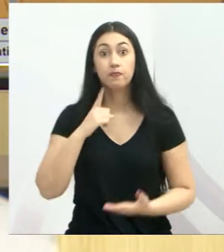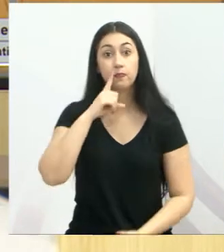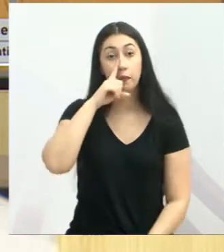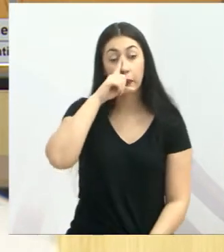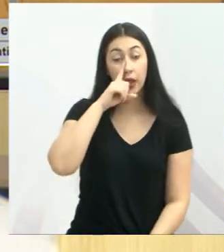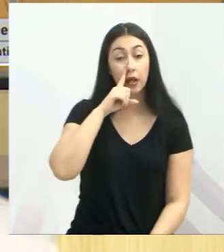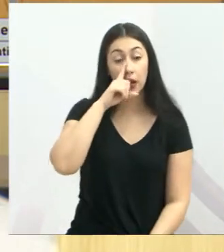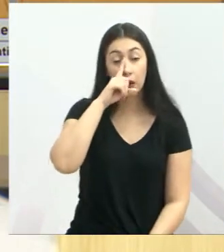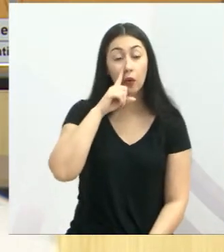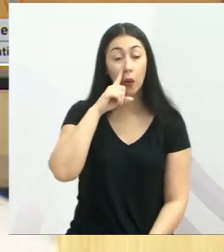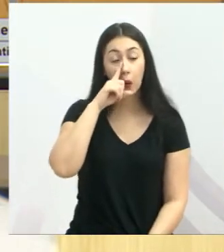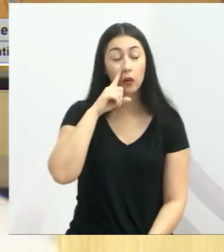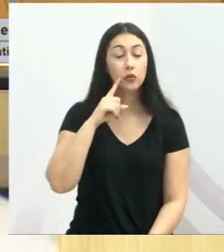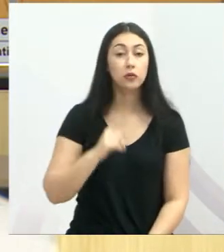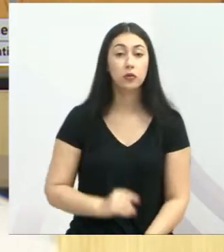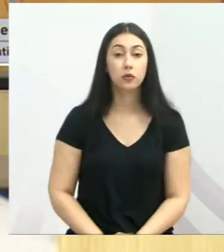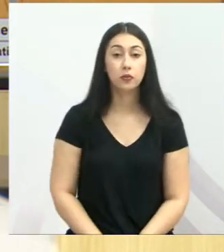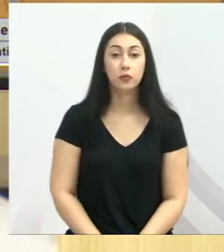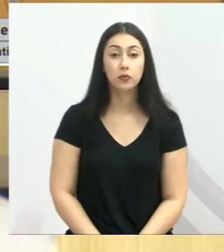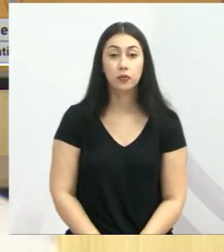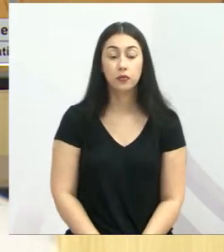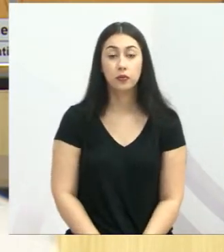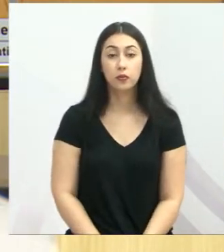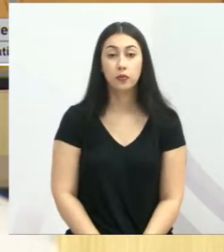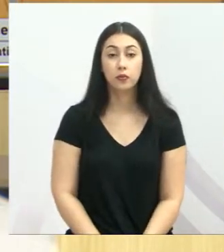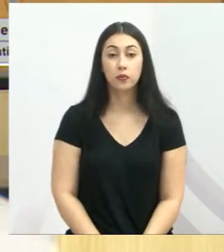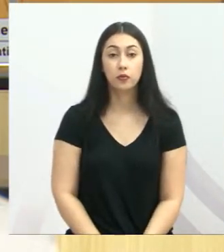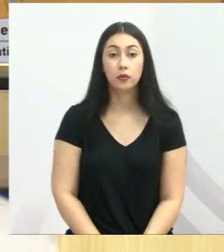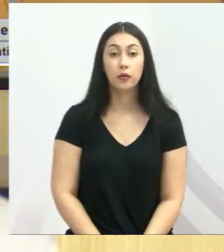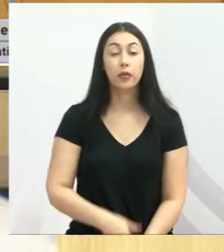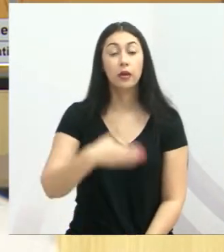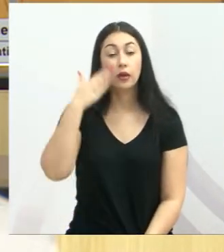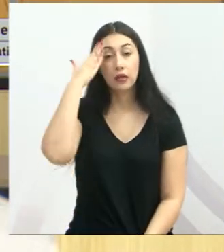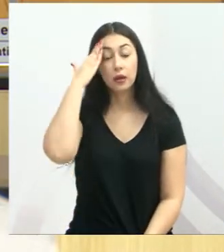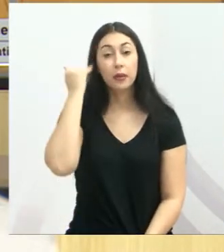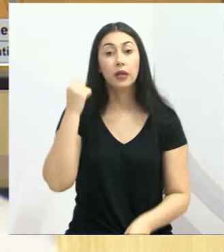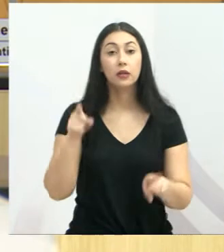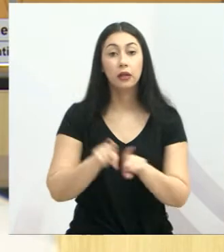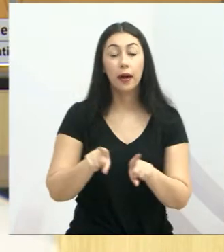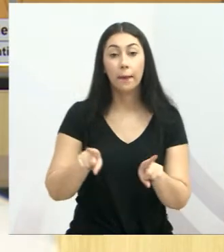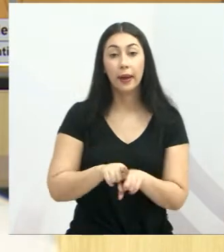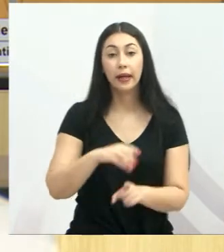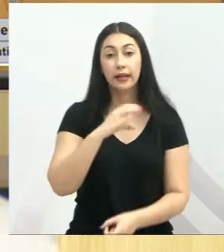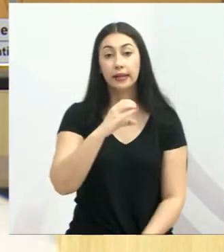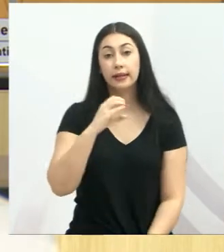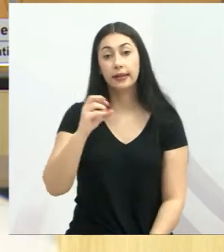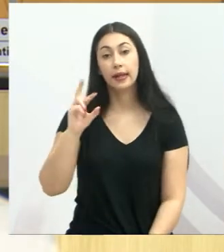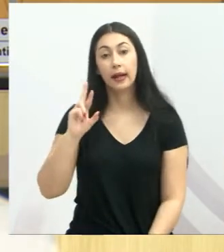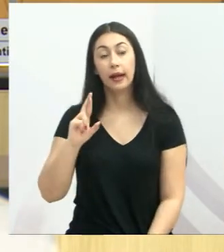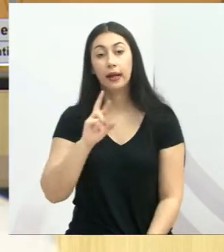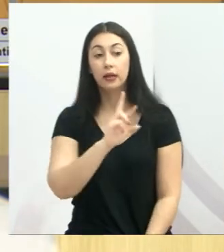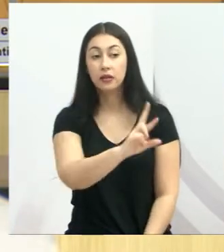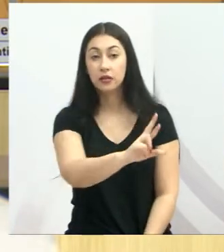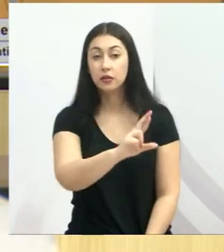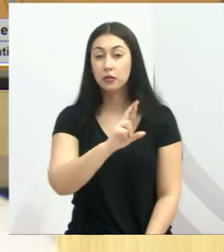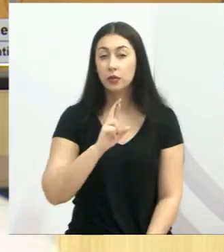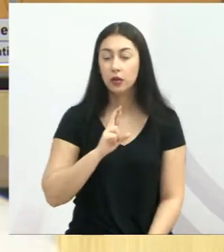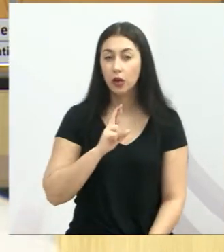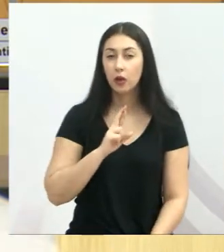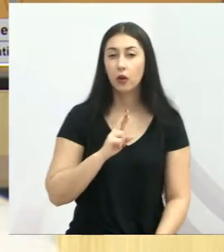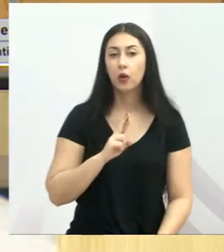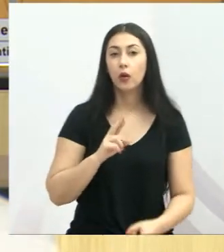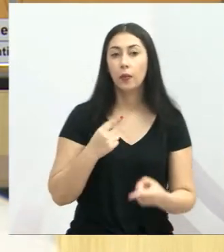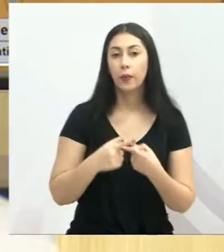riscos a toda a população. Considerando que, em resposta da CCR Nova Dutra, por intermédio do